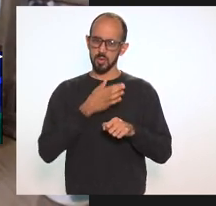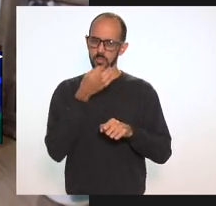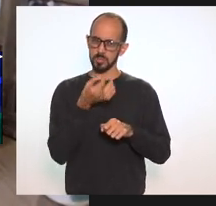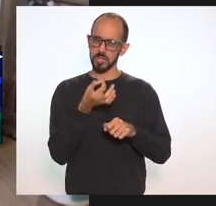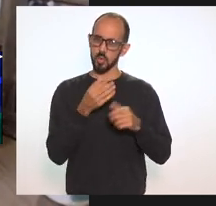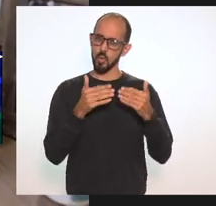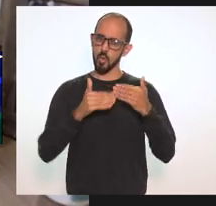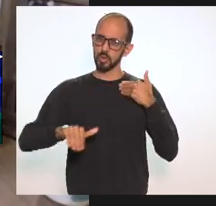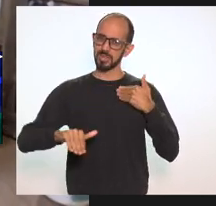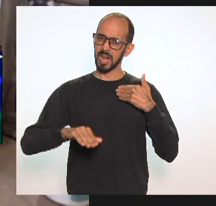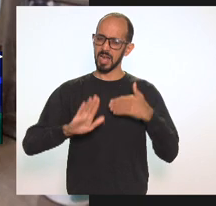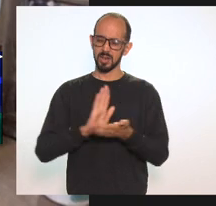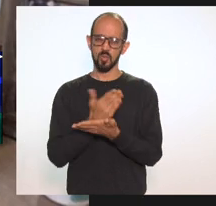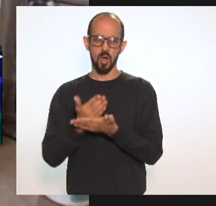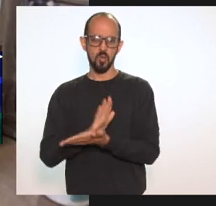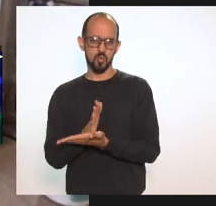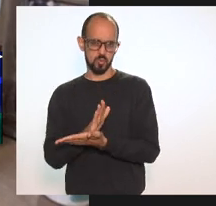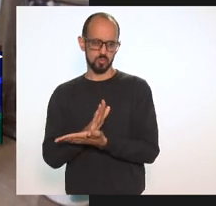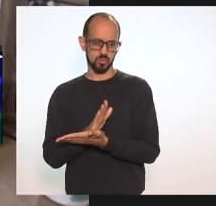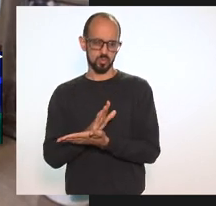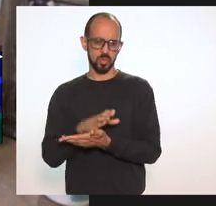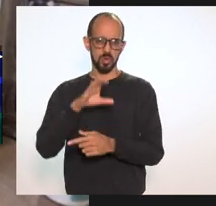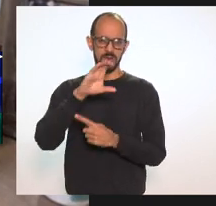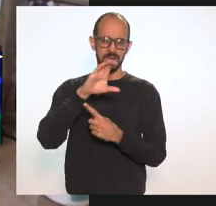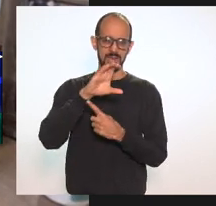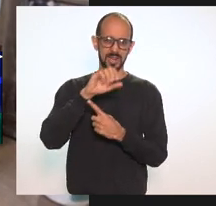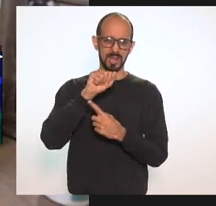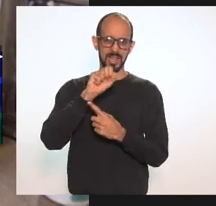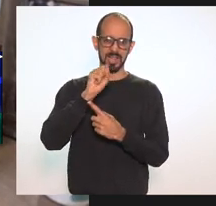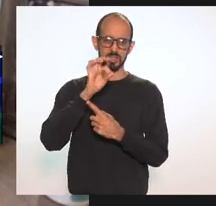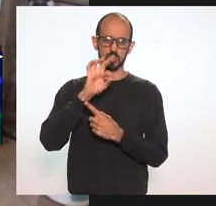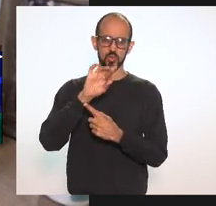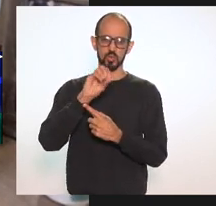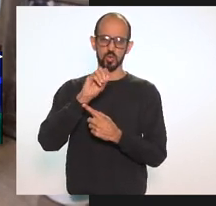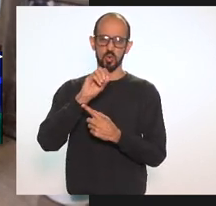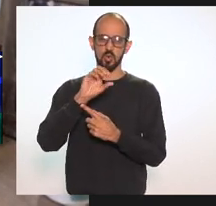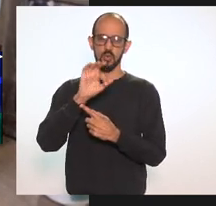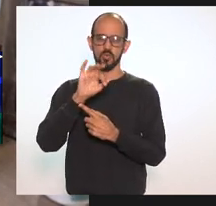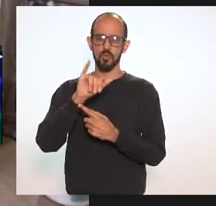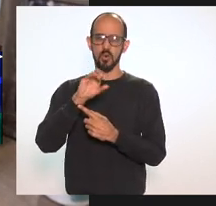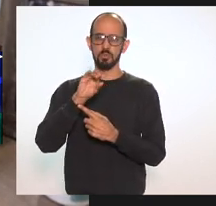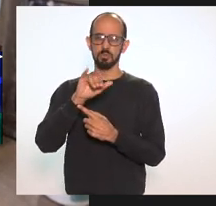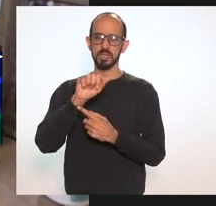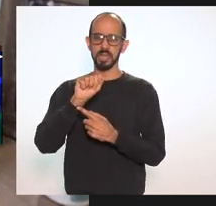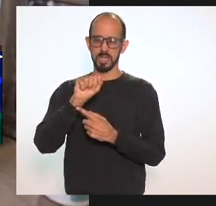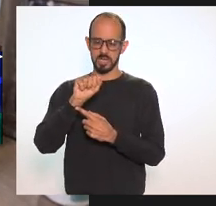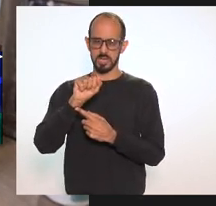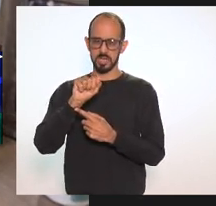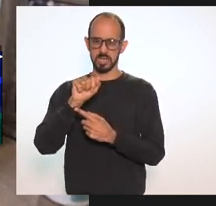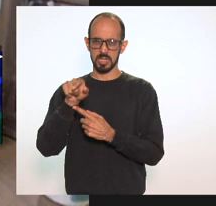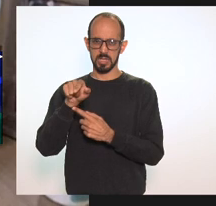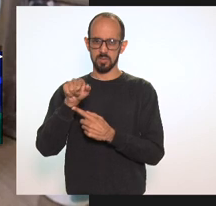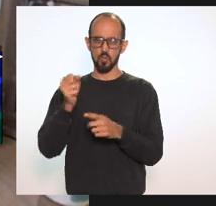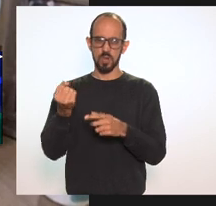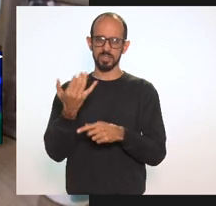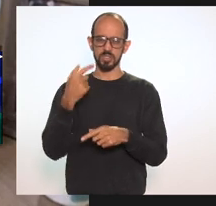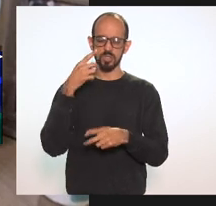ouve gastou Folia em uma situação aonde a gente ver o governador